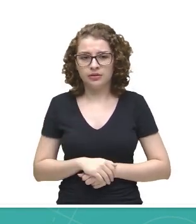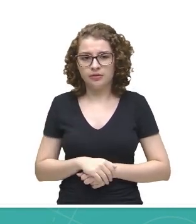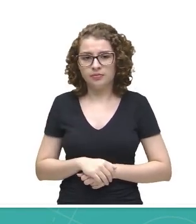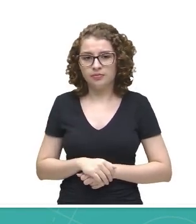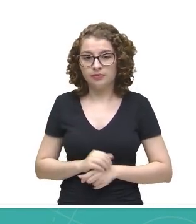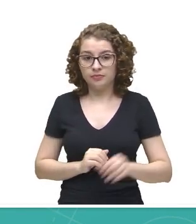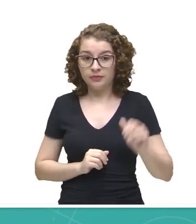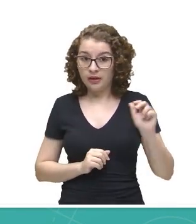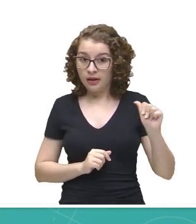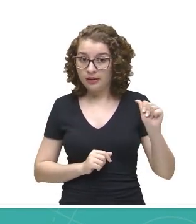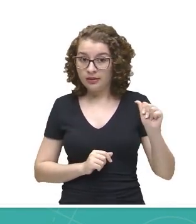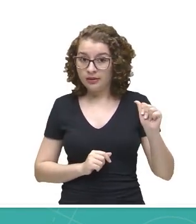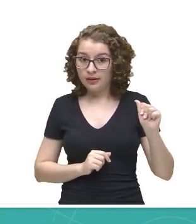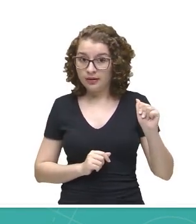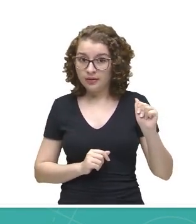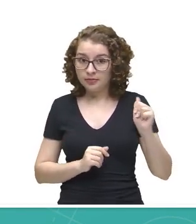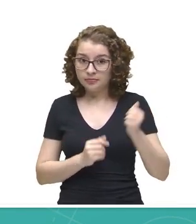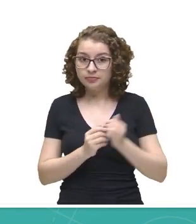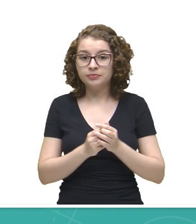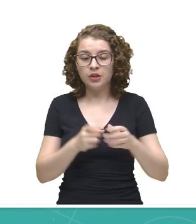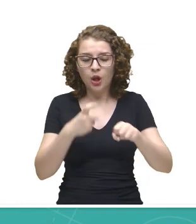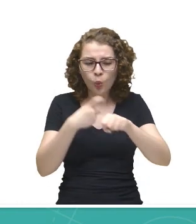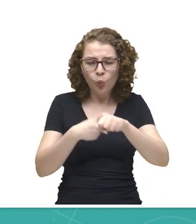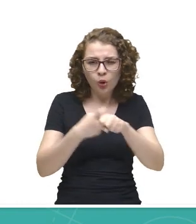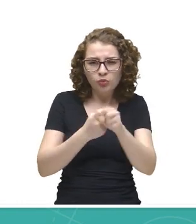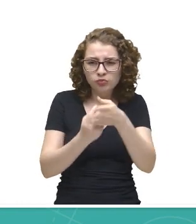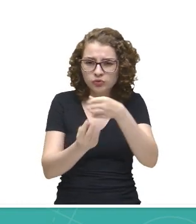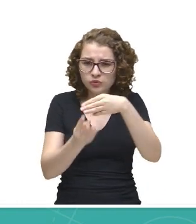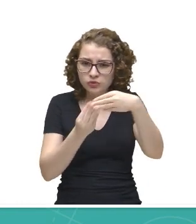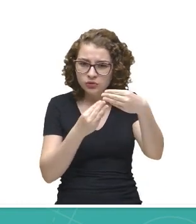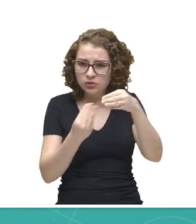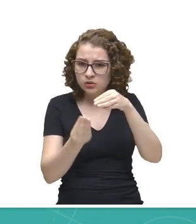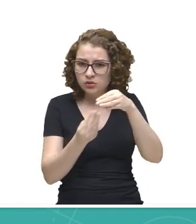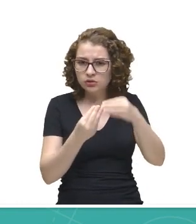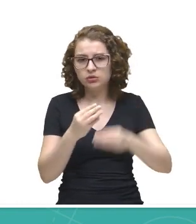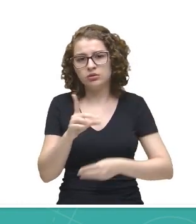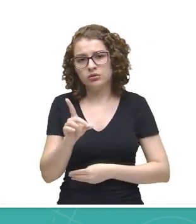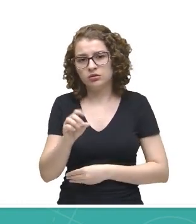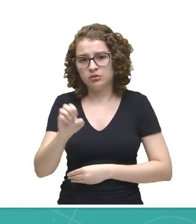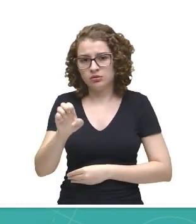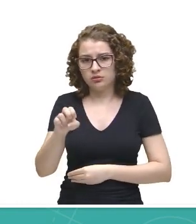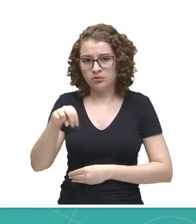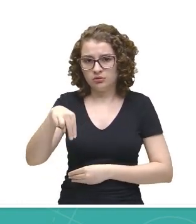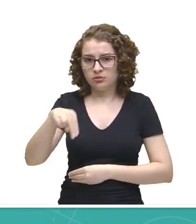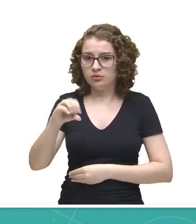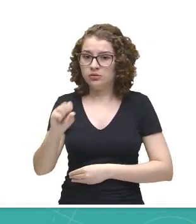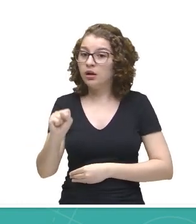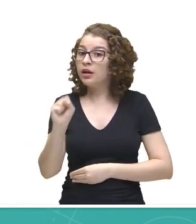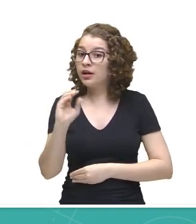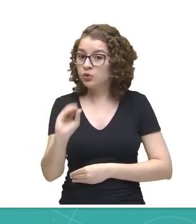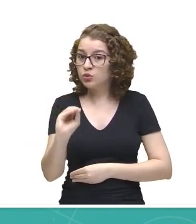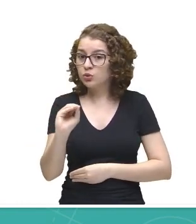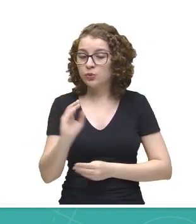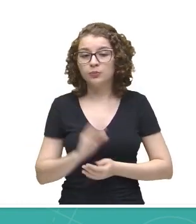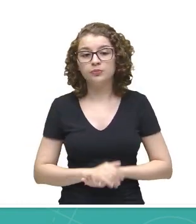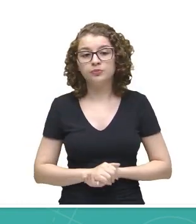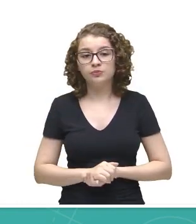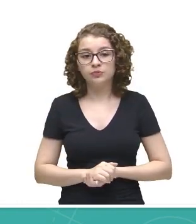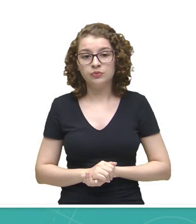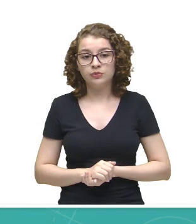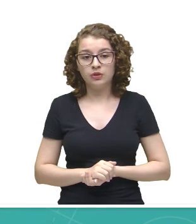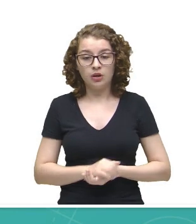modelado, tá? Que vai ali fazer parte da constituição dos tendões e que vai ligar o músculo ao osso,